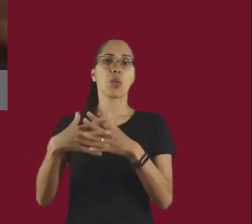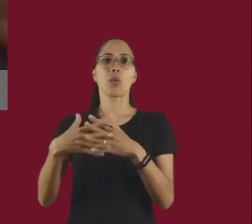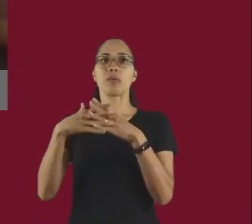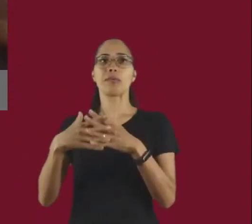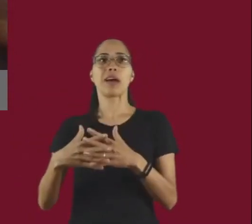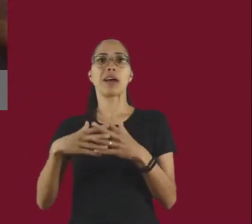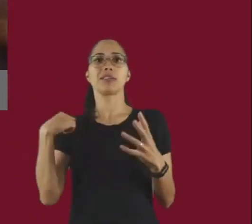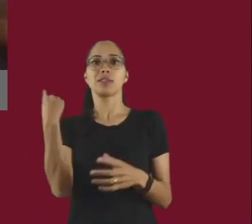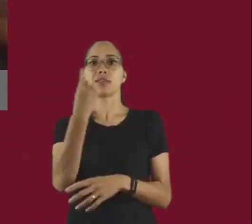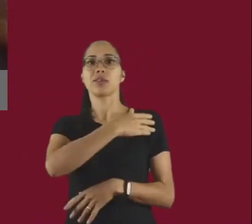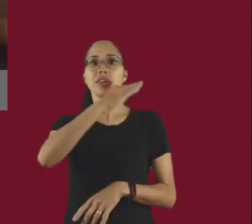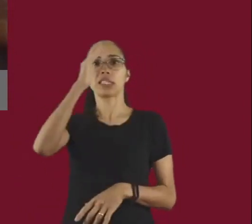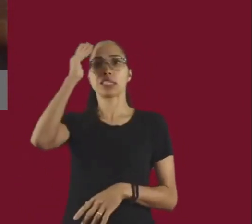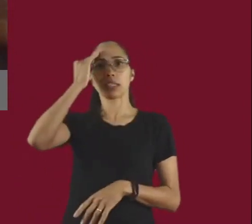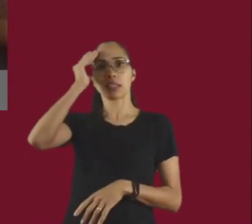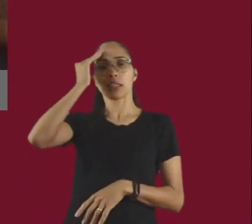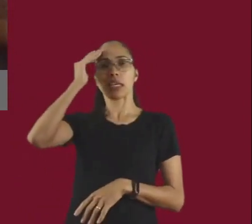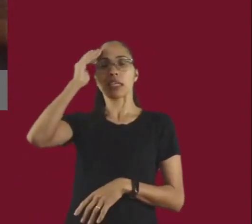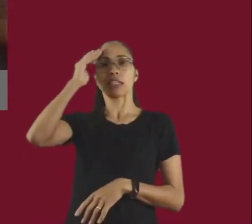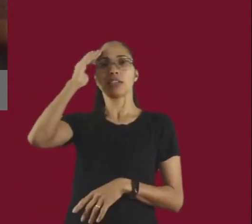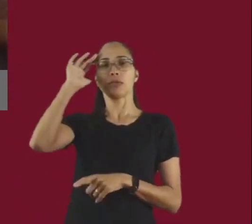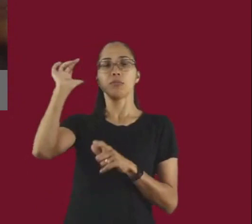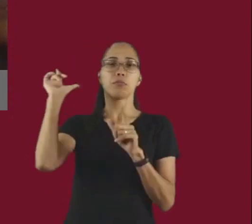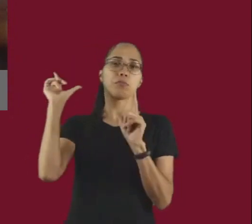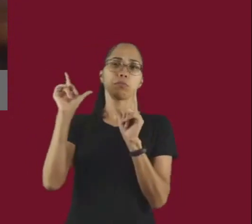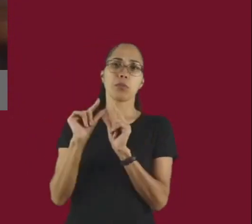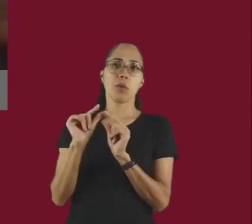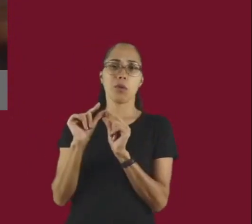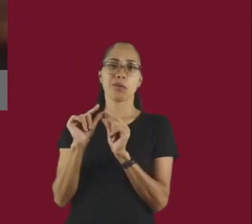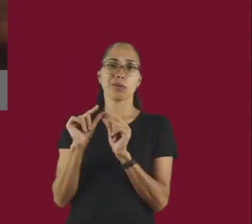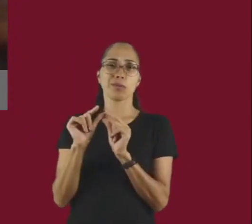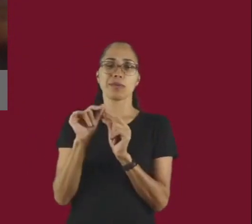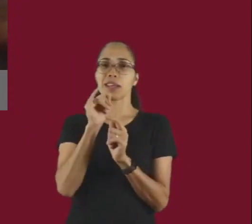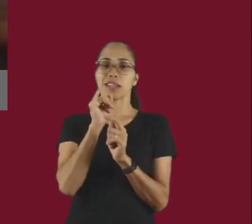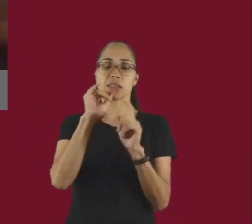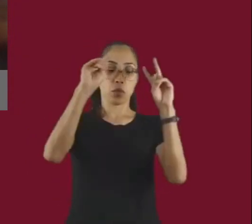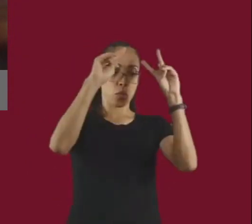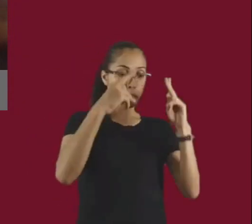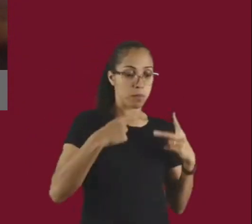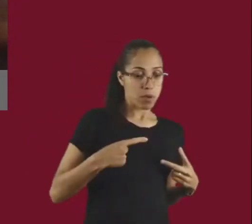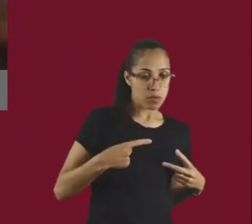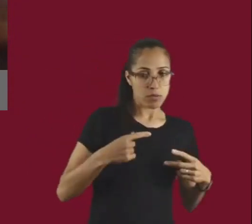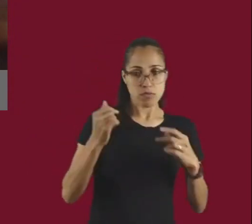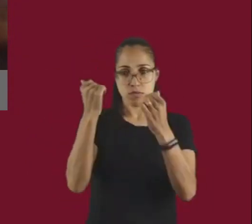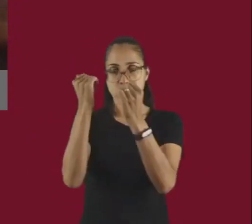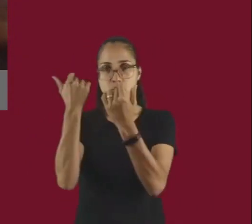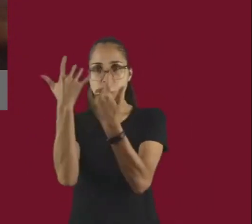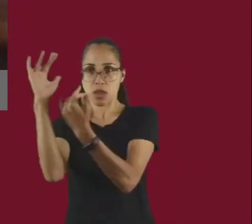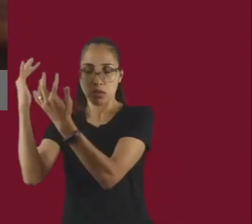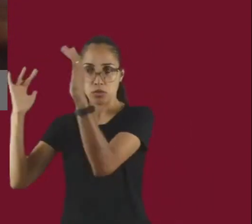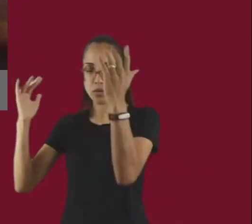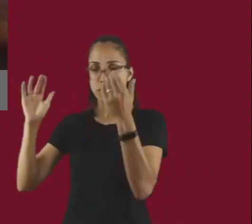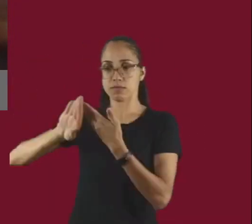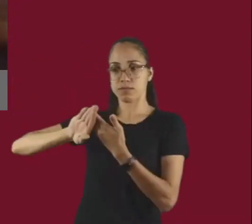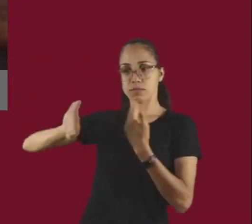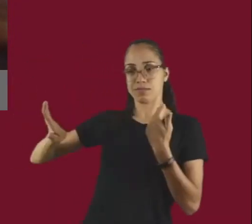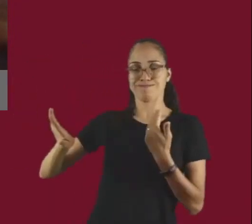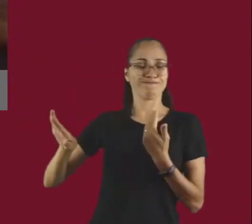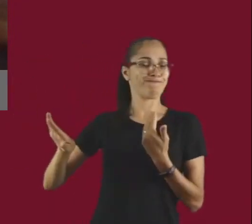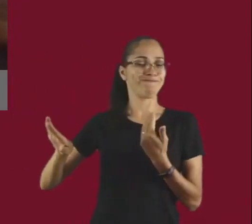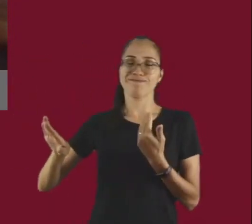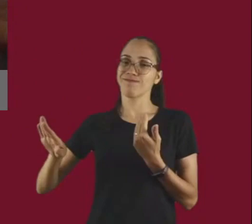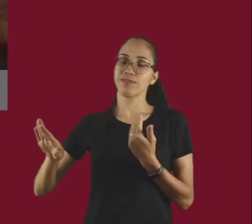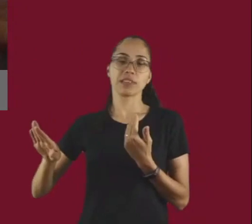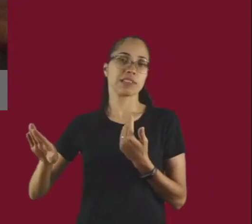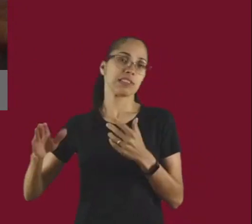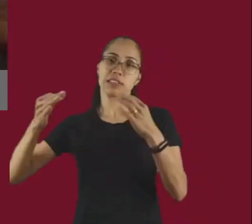das coisas no momento em que a gente se separa da natureza. Então, não faz nenhum sentido uma democracia que não abarque os direitos da